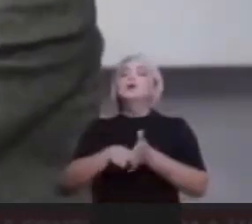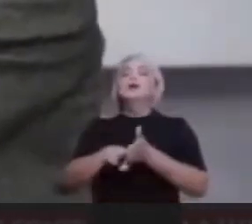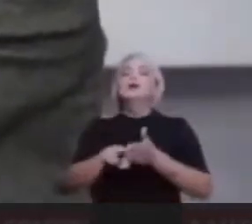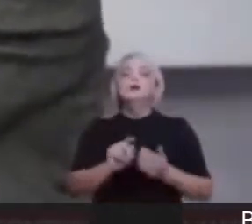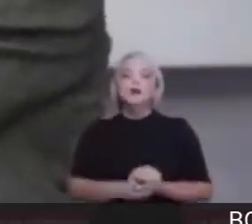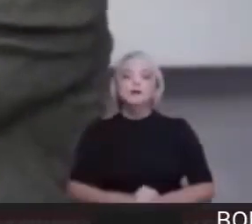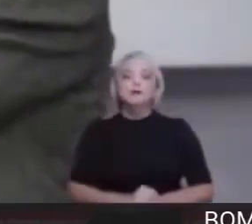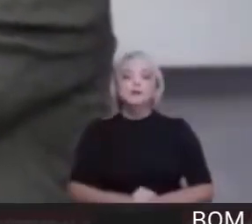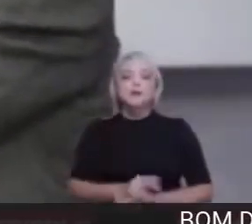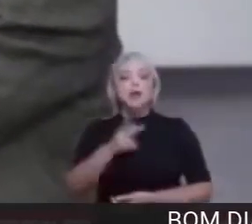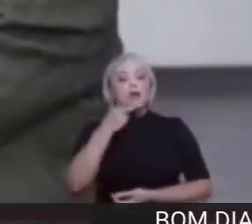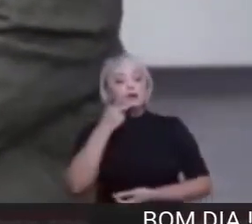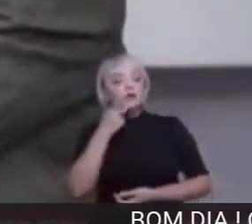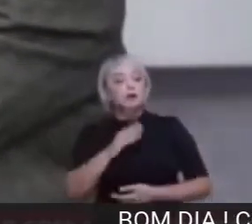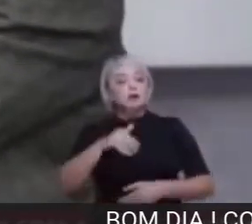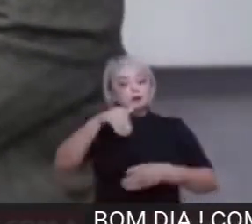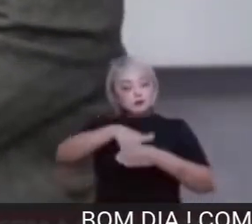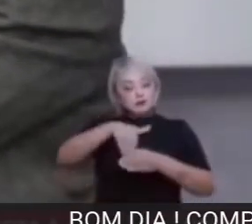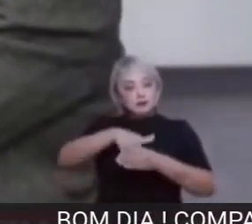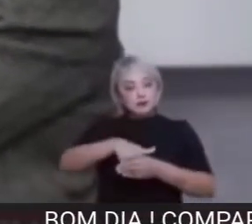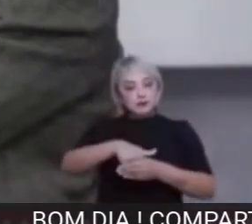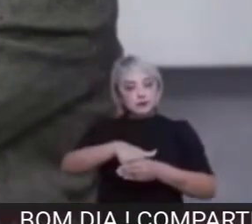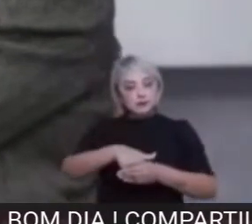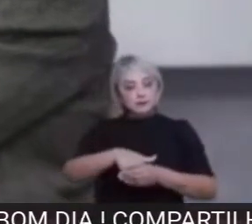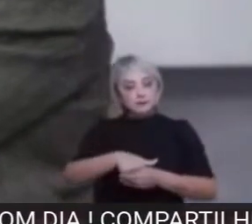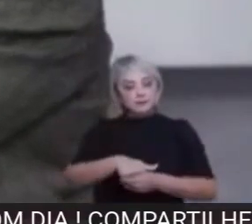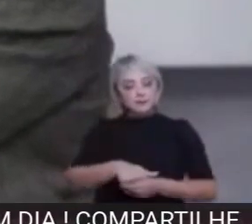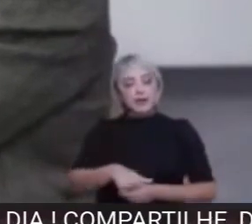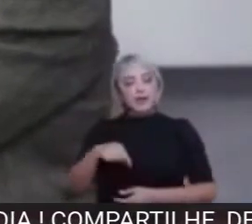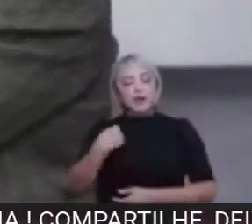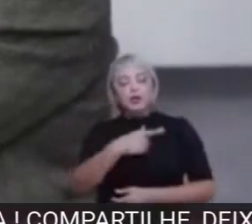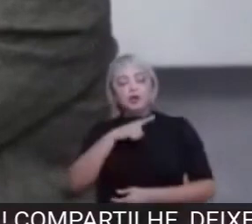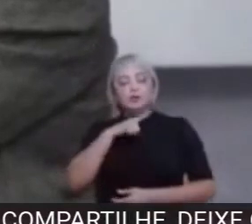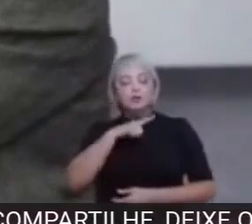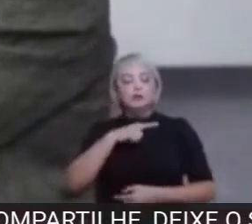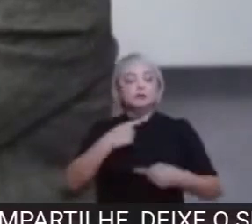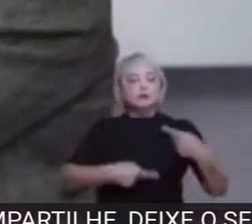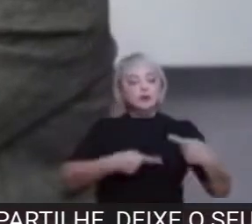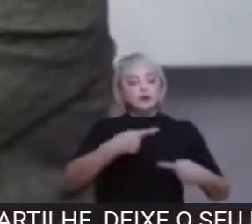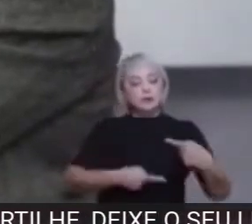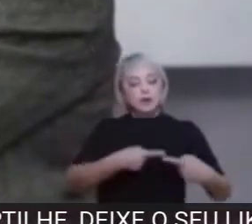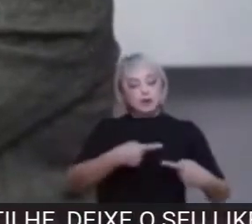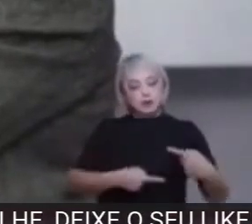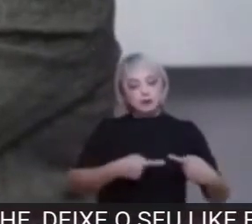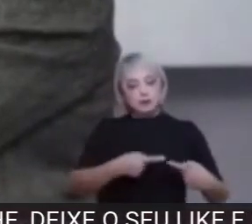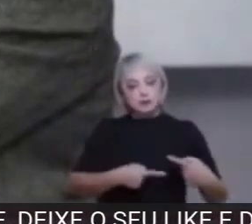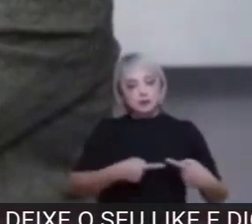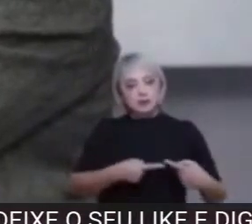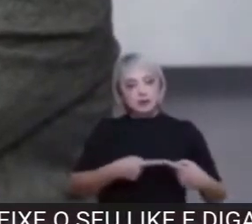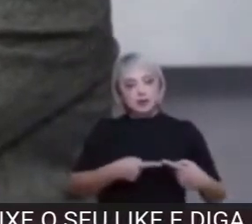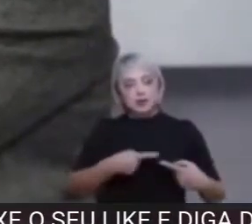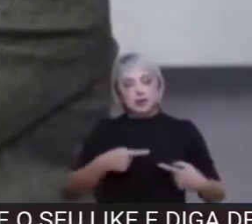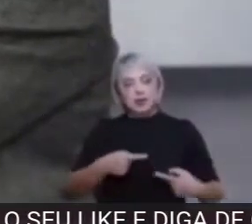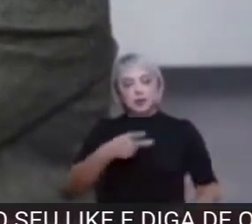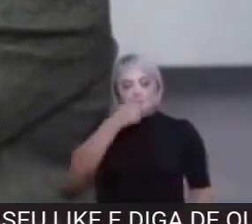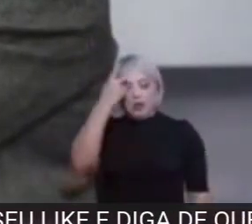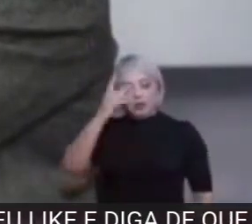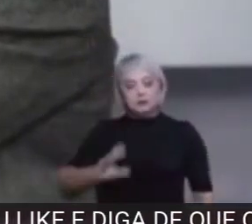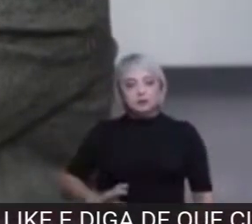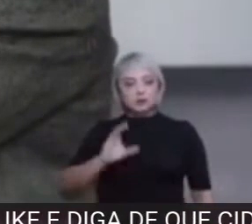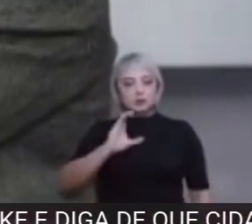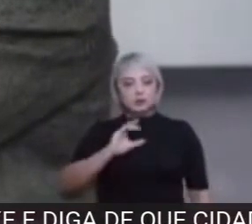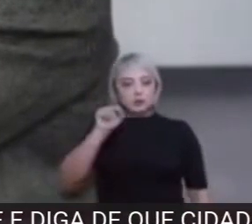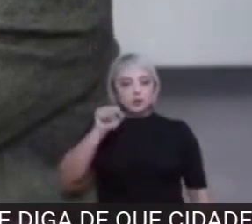Falando de campanha, nós temos o debate colocado pelo cidadão que ocupa a presidência